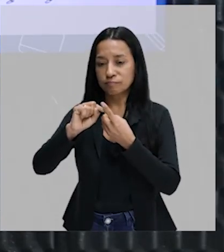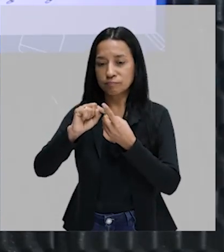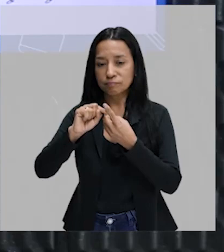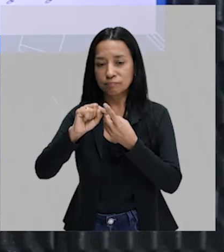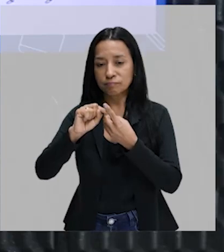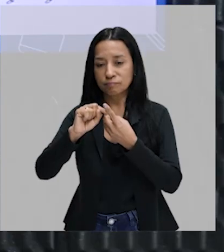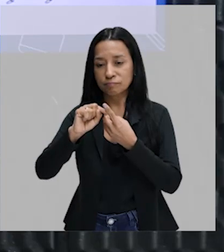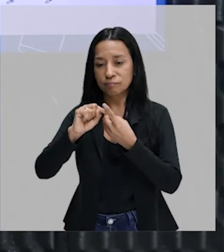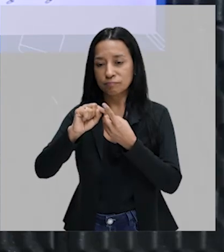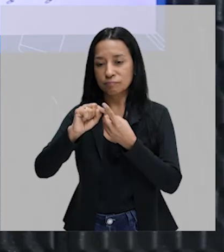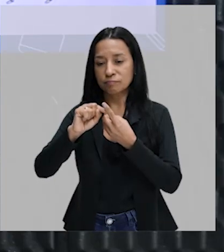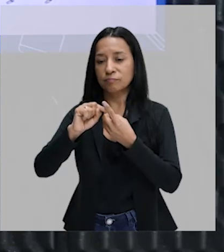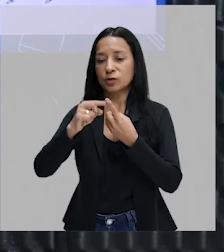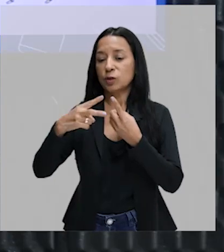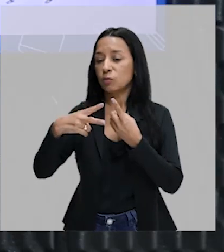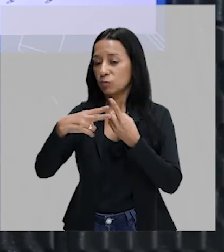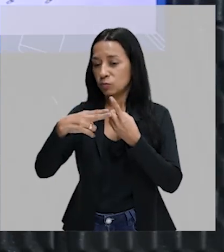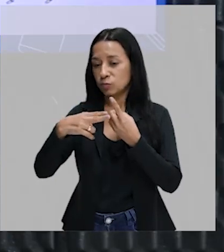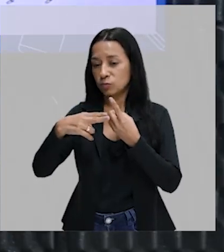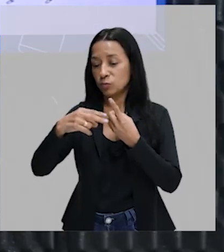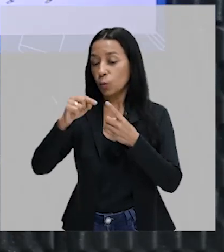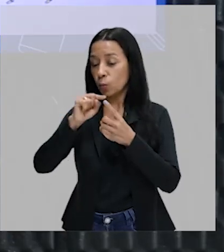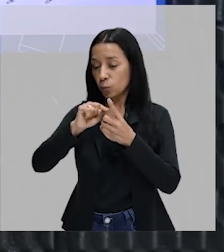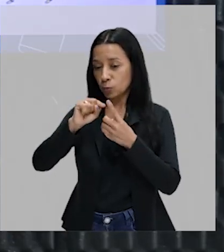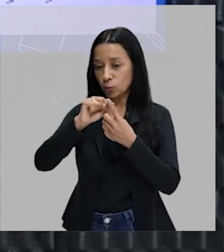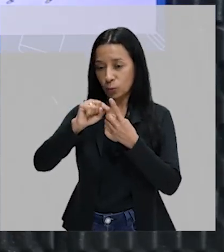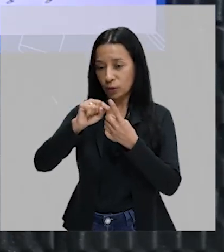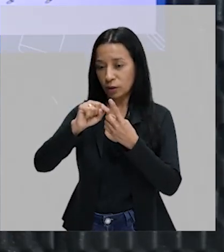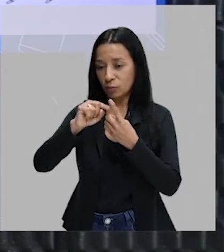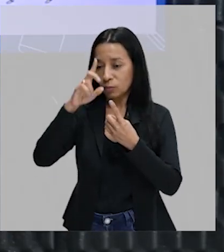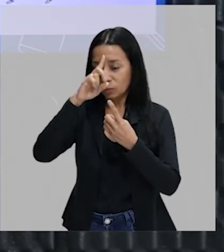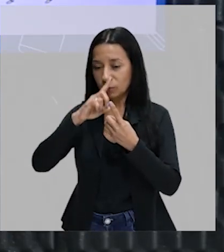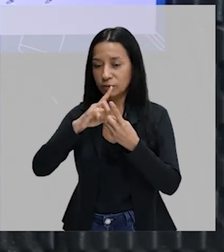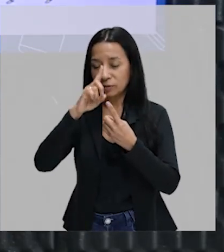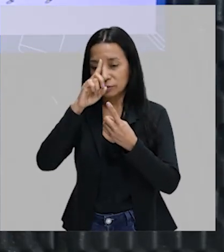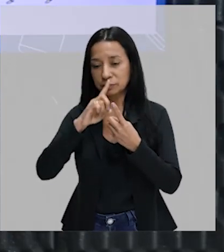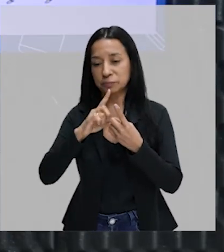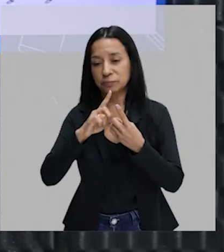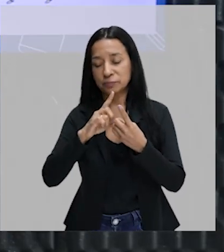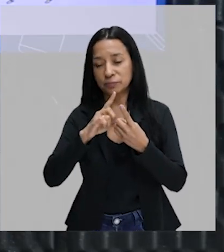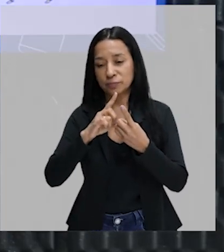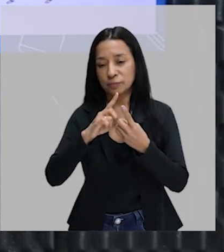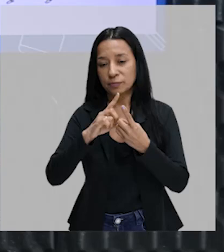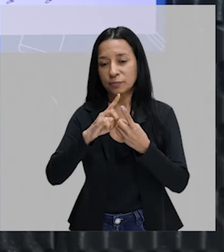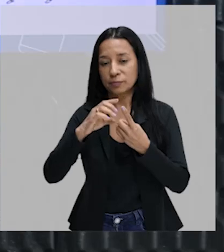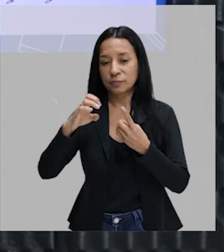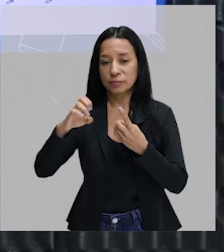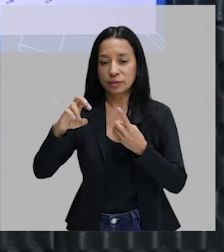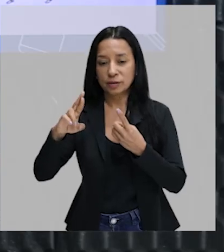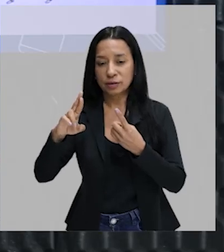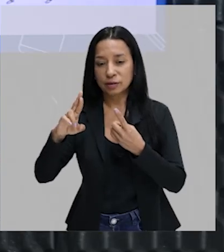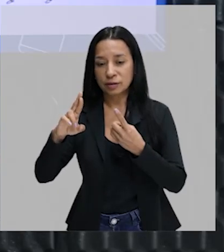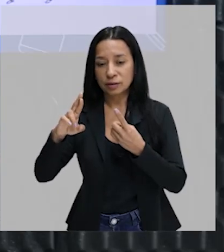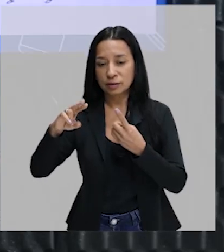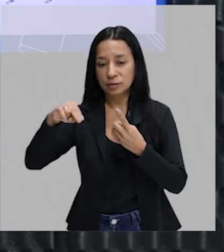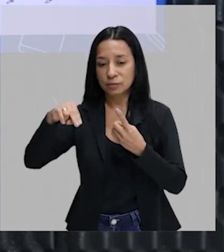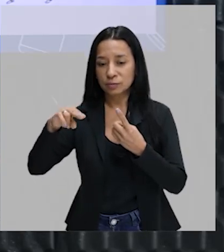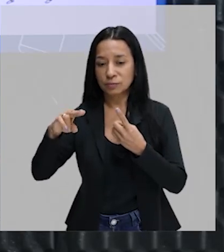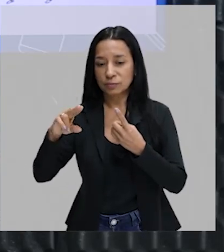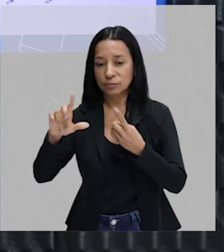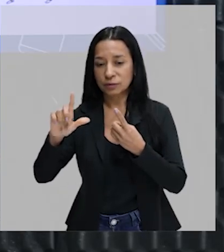alga que contém o núcleo da Acetabulária amarela, por exemplo, da Acetabulária crenulata. Veja o que